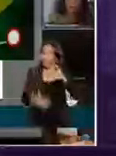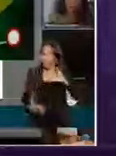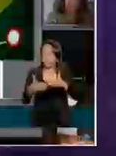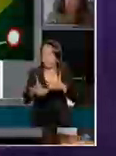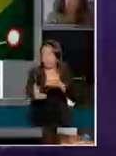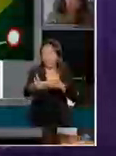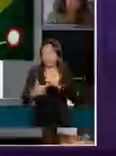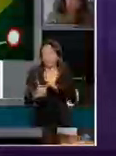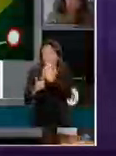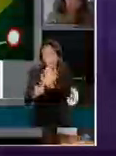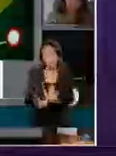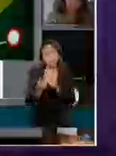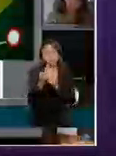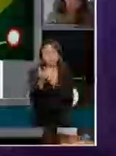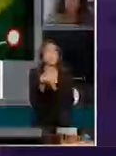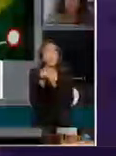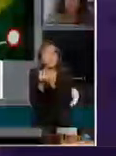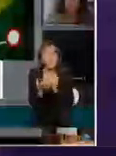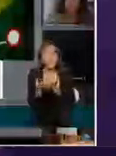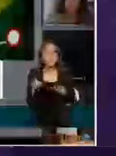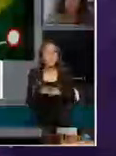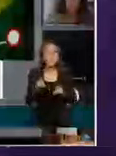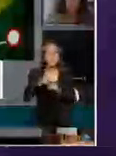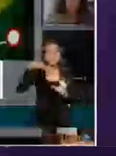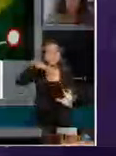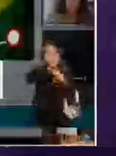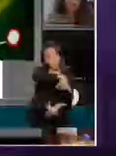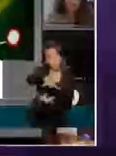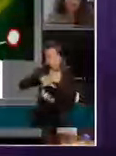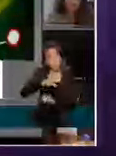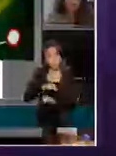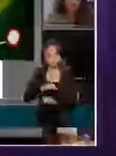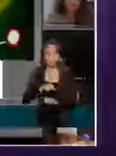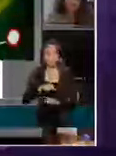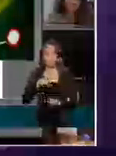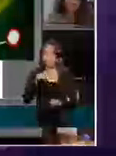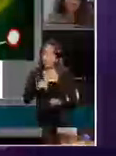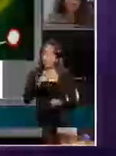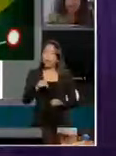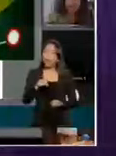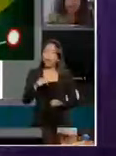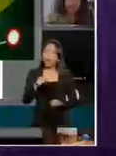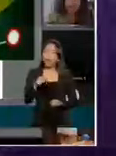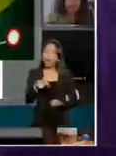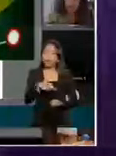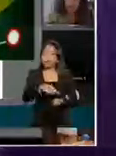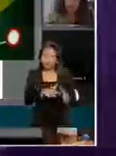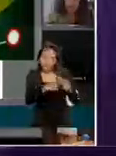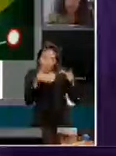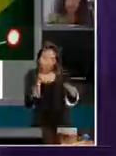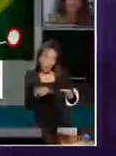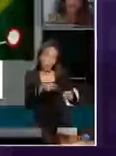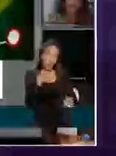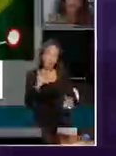aqui com dados do próprio DataSUS e também internacionalmente, não demonstram estar sob maior risco